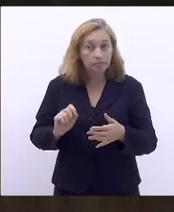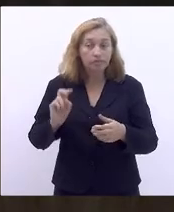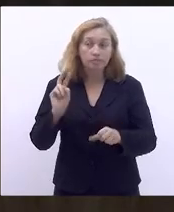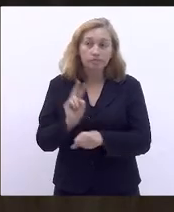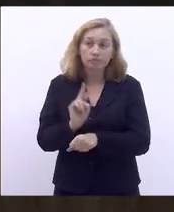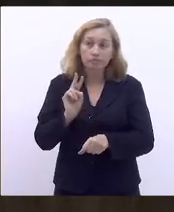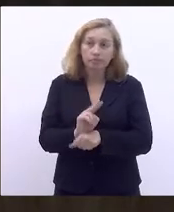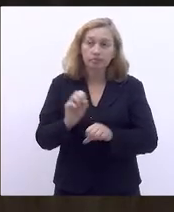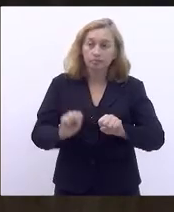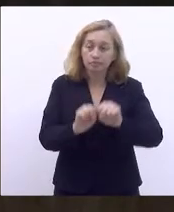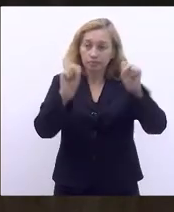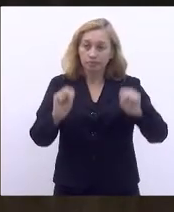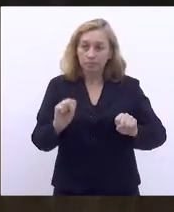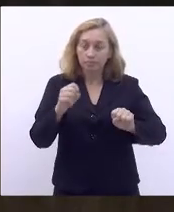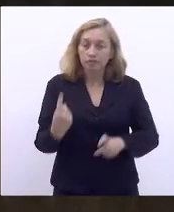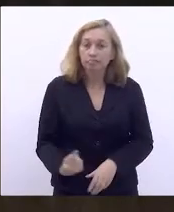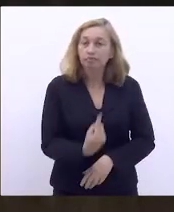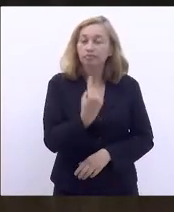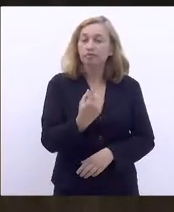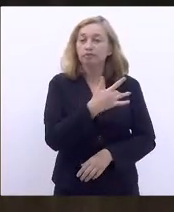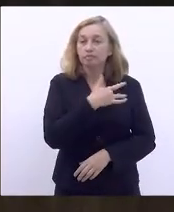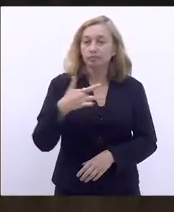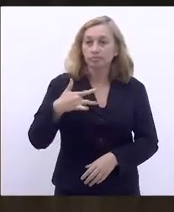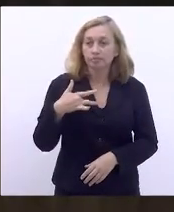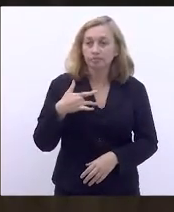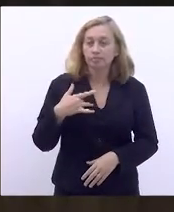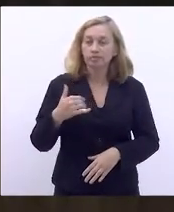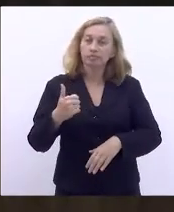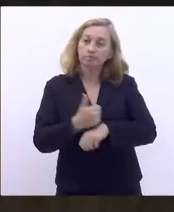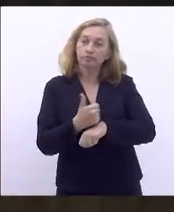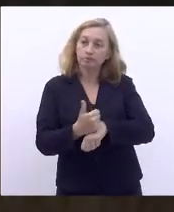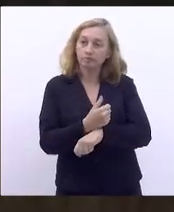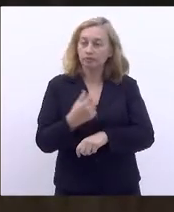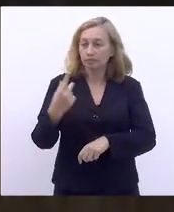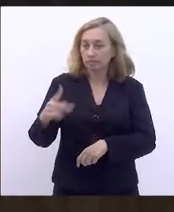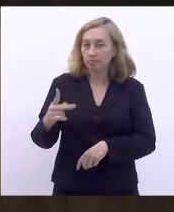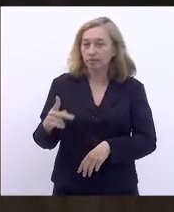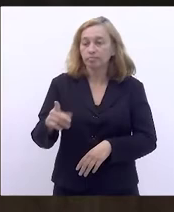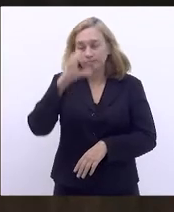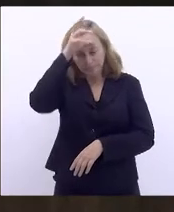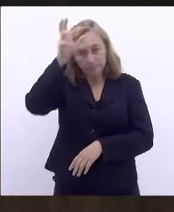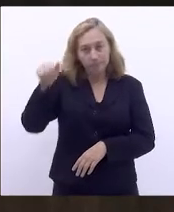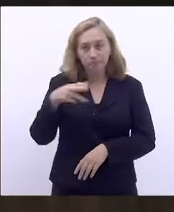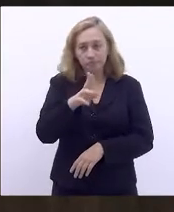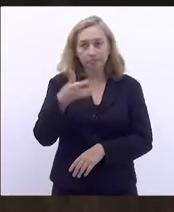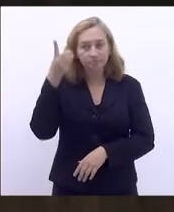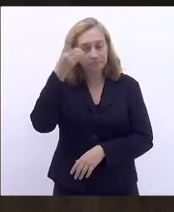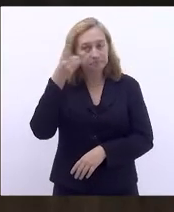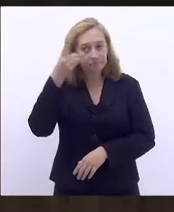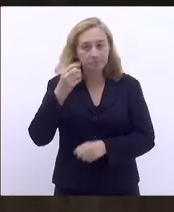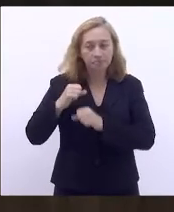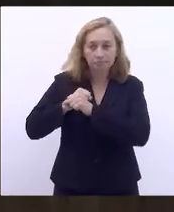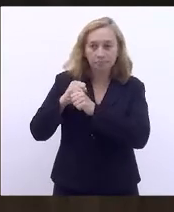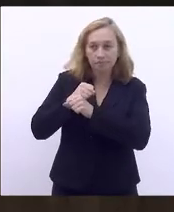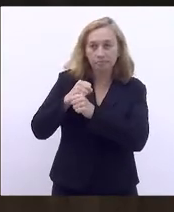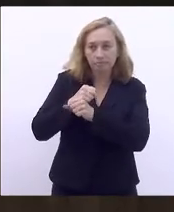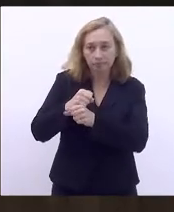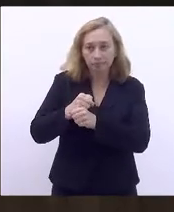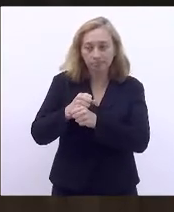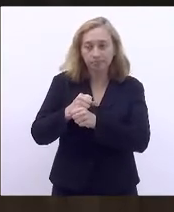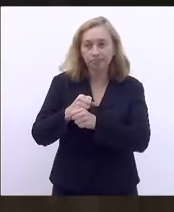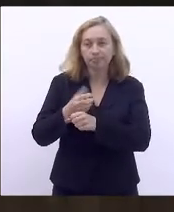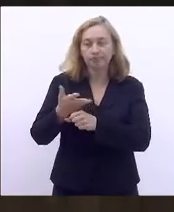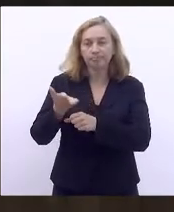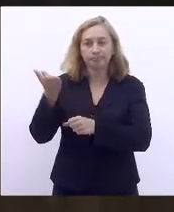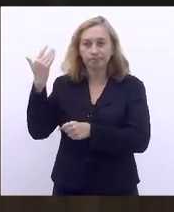Saúde e da dignificação de seus profissionais. Deputada Tia Ju, nos anos